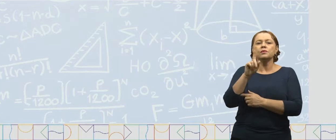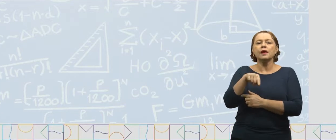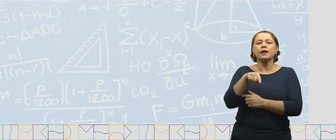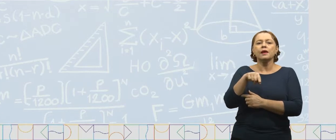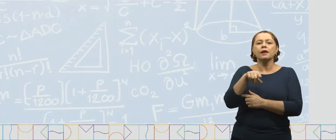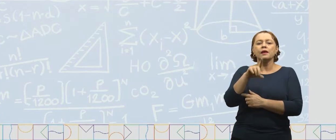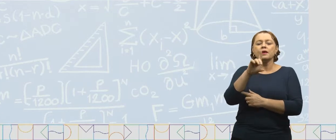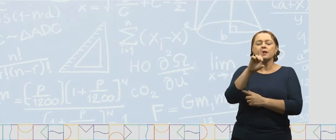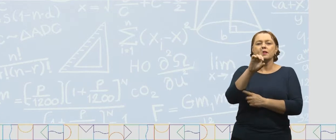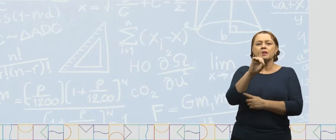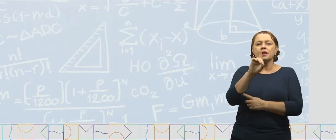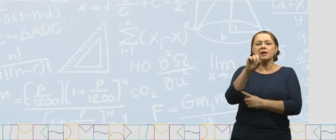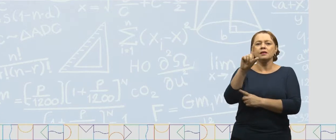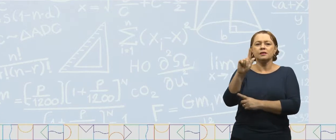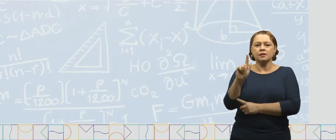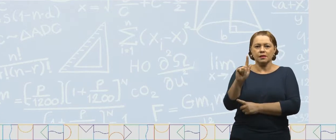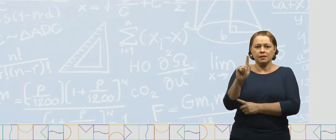o